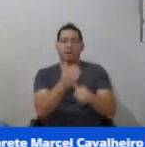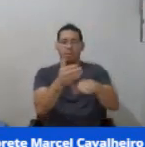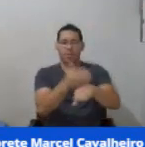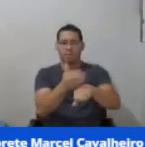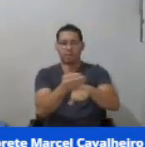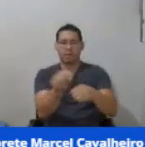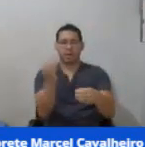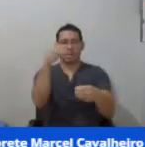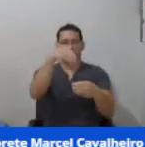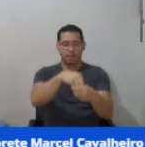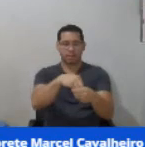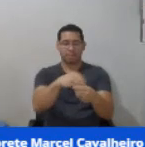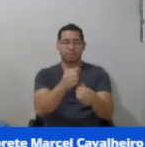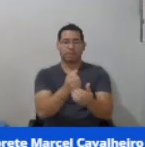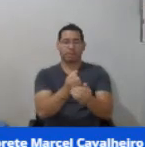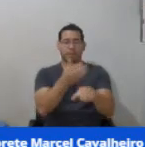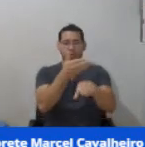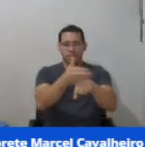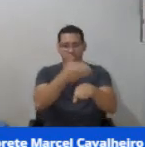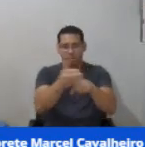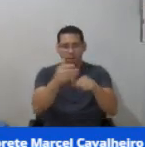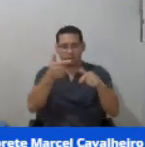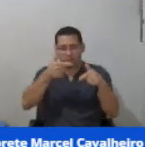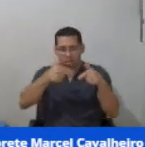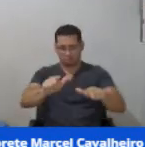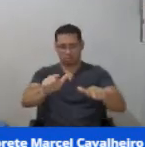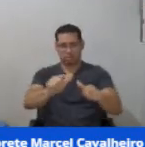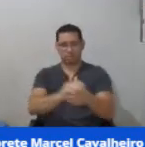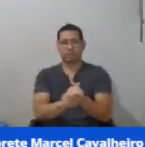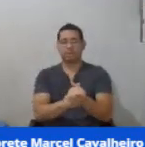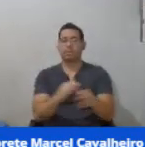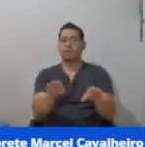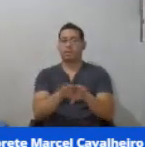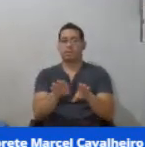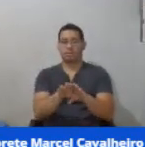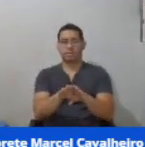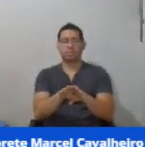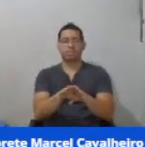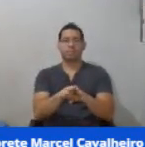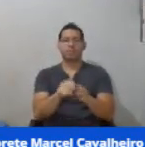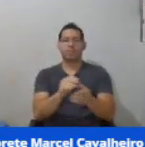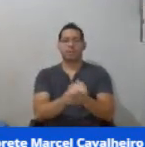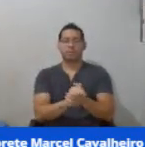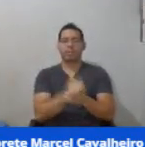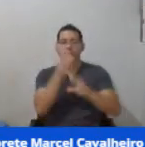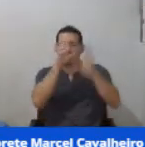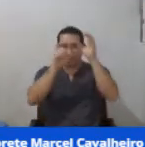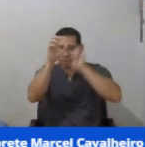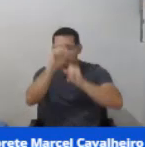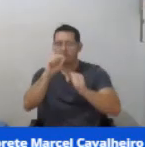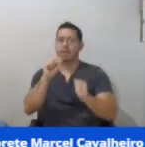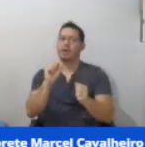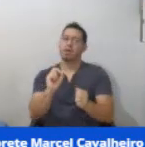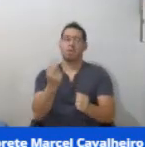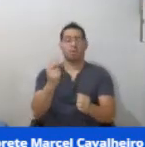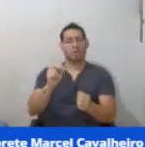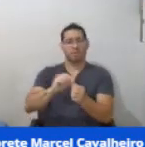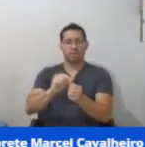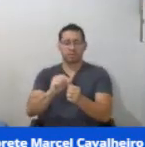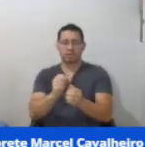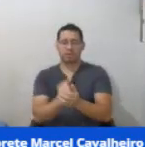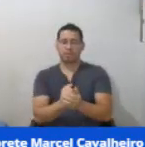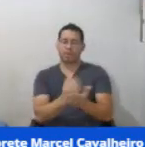práticas de linguagem, todavia, o fazer ou aprender entre campos e